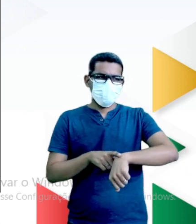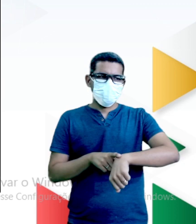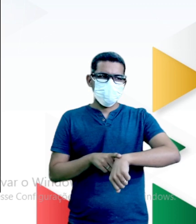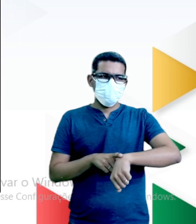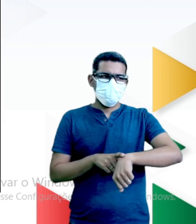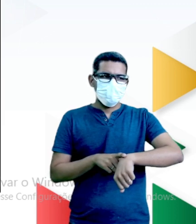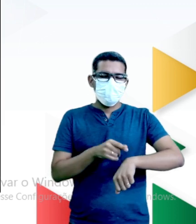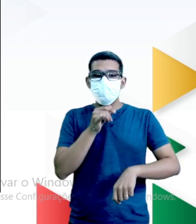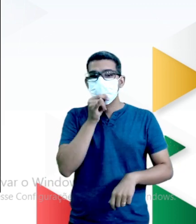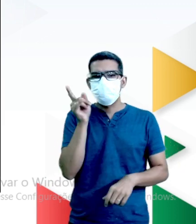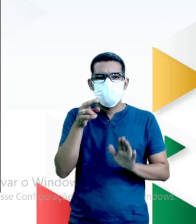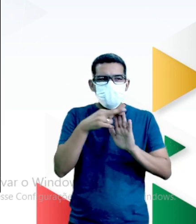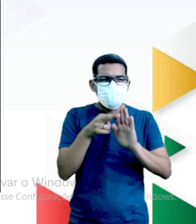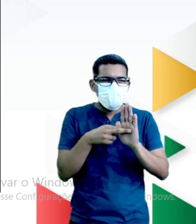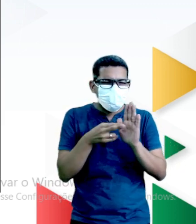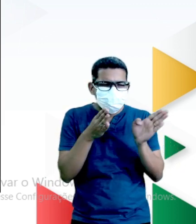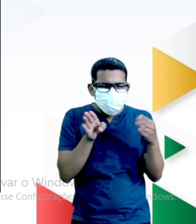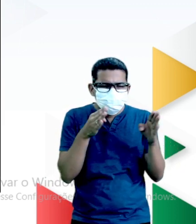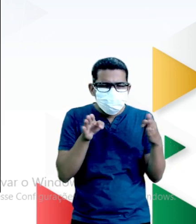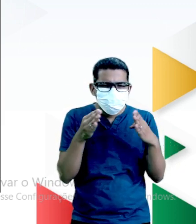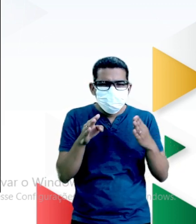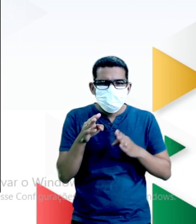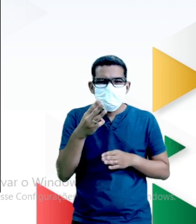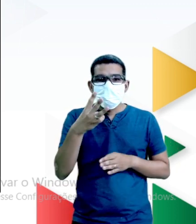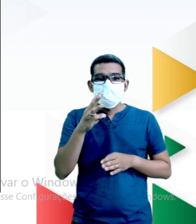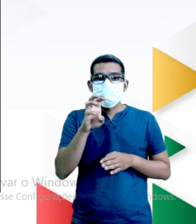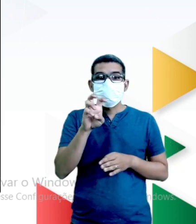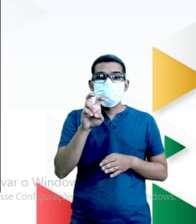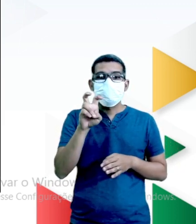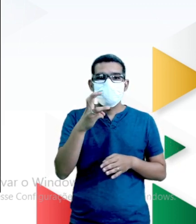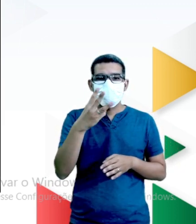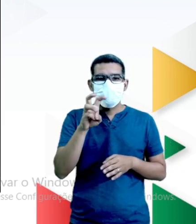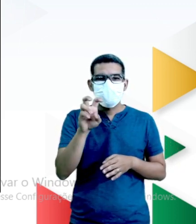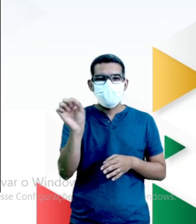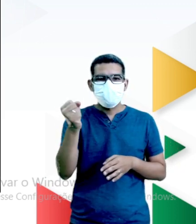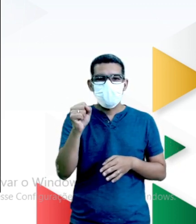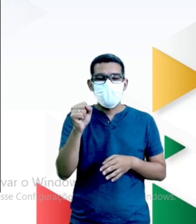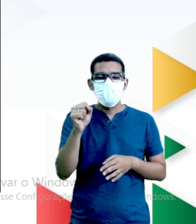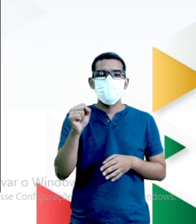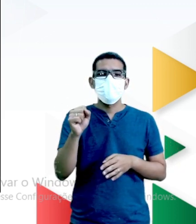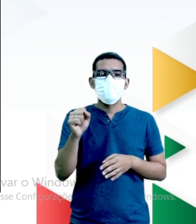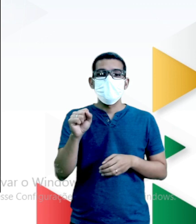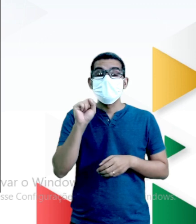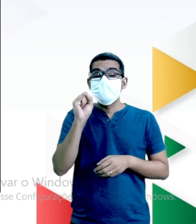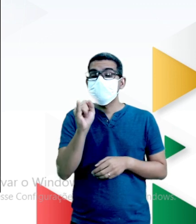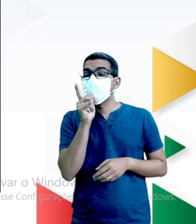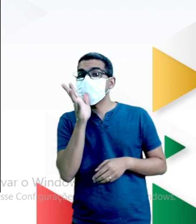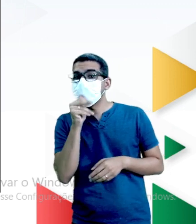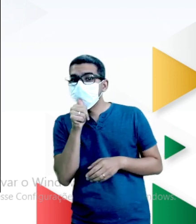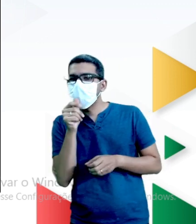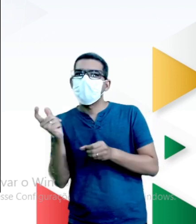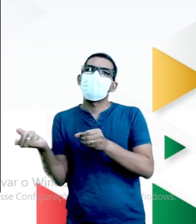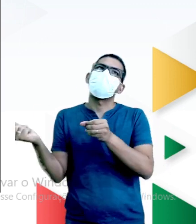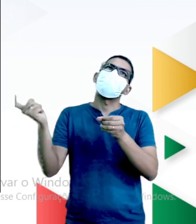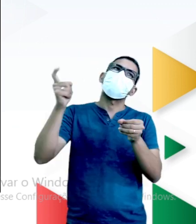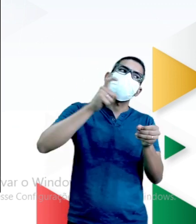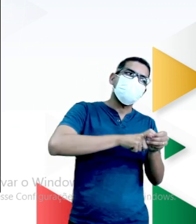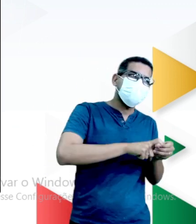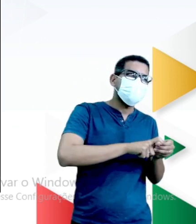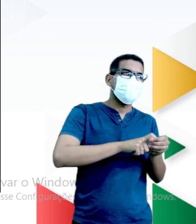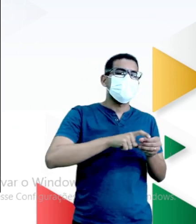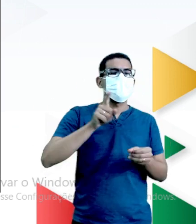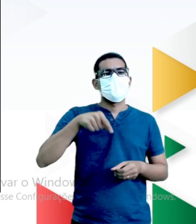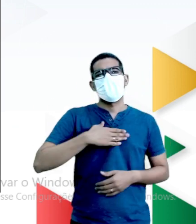você olha essa regra aí, clica no C. Se demorar, já sabe, né? Vai ter que voltar ao início do jogo. E é